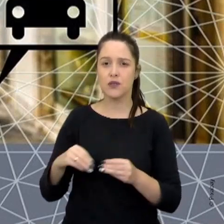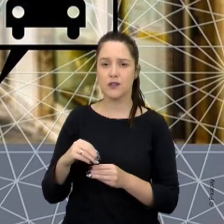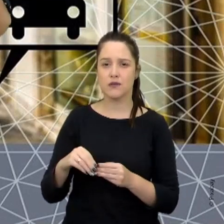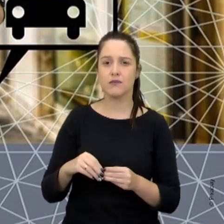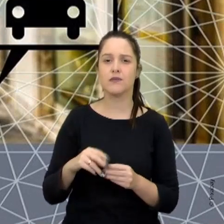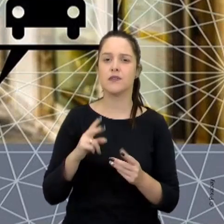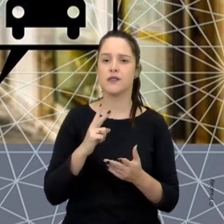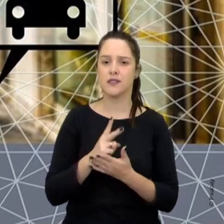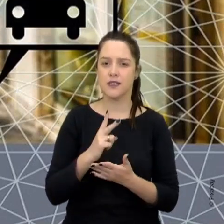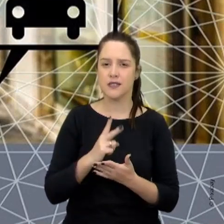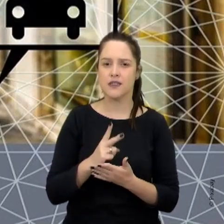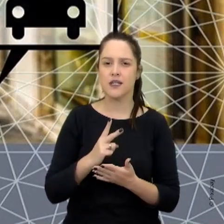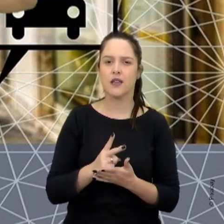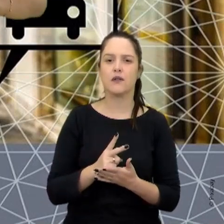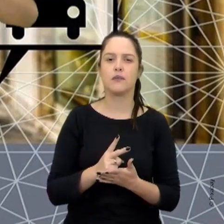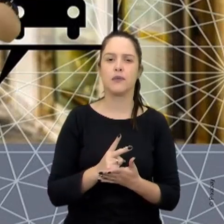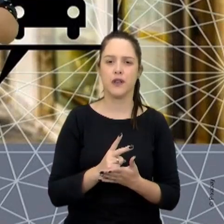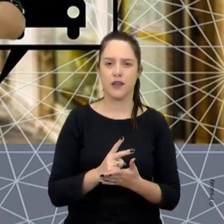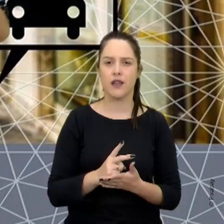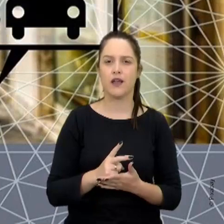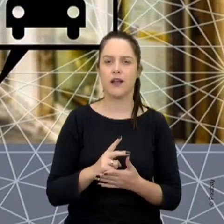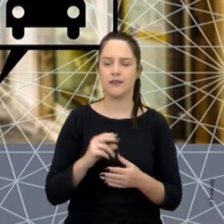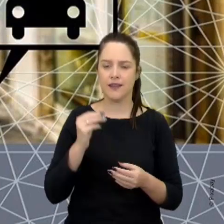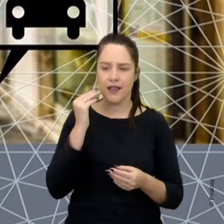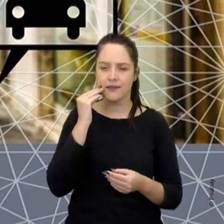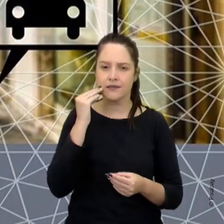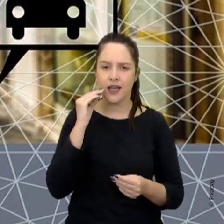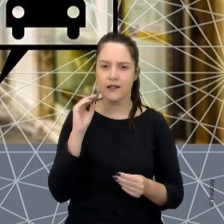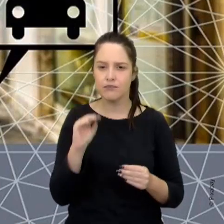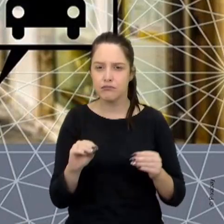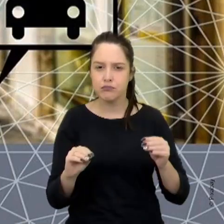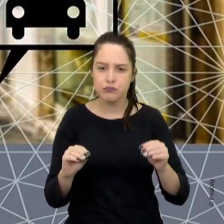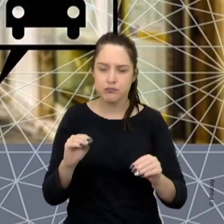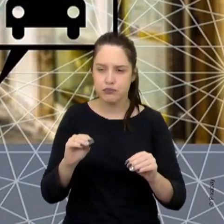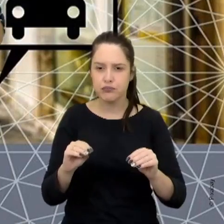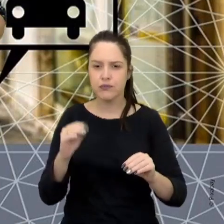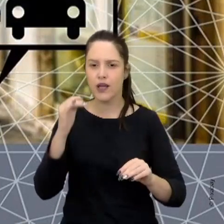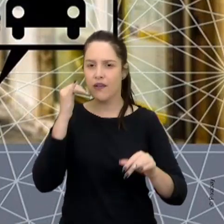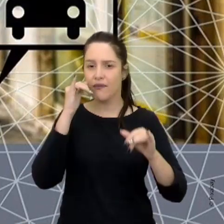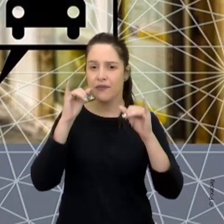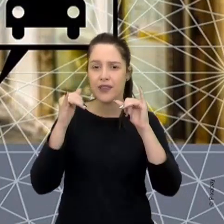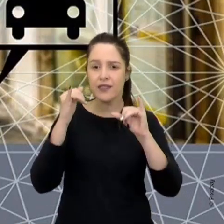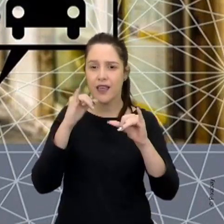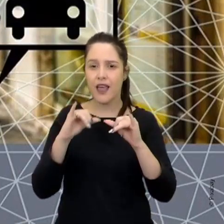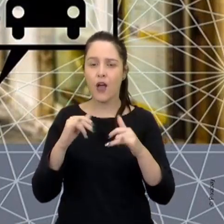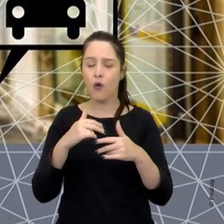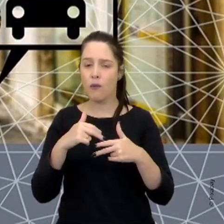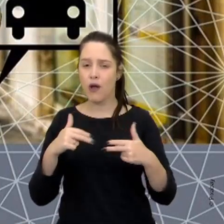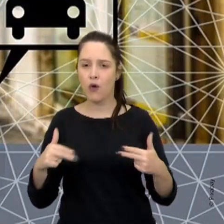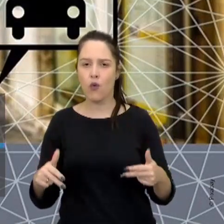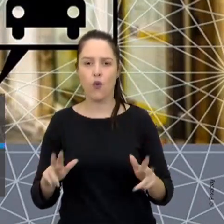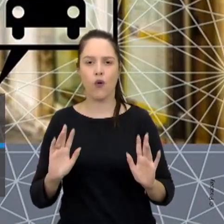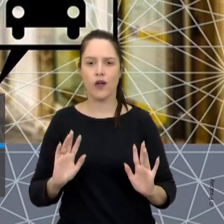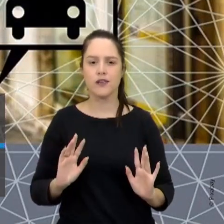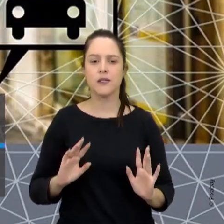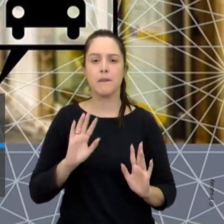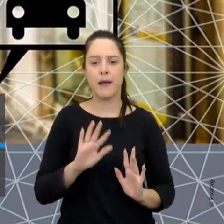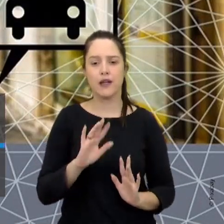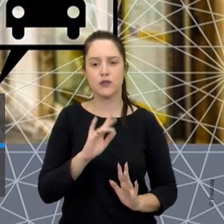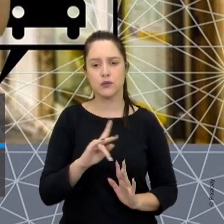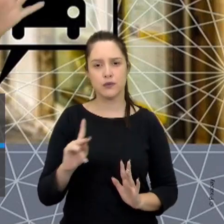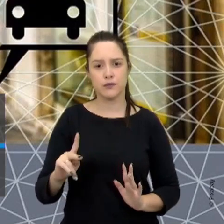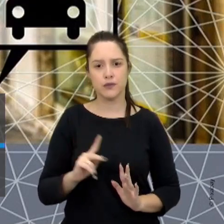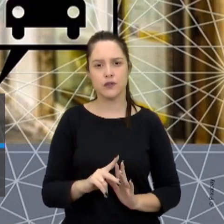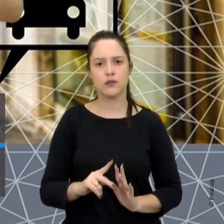teria alguma coisa ali que lembrasse você. Exato, ainda estaria ligado de alguma forma com algum elemento, né? Sim. Com o professor. Mas